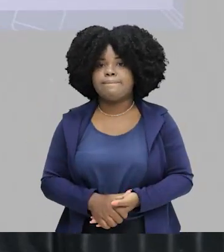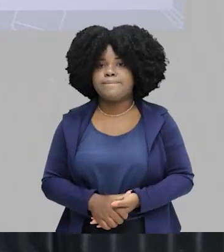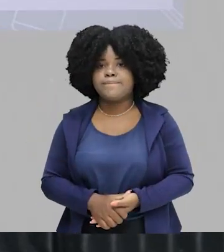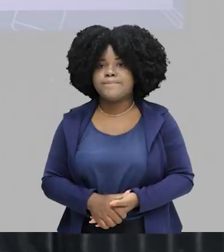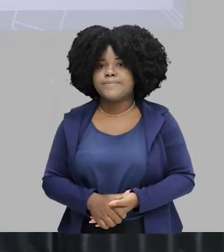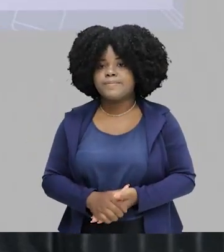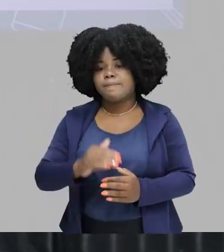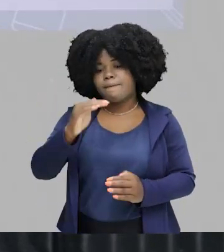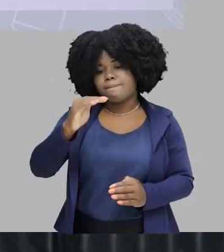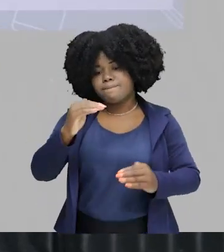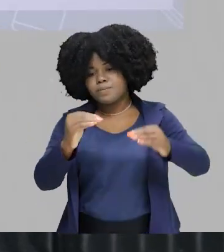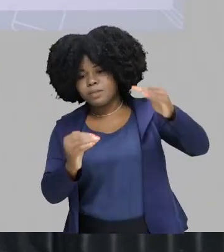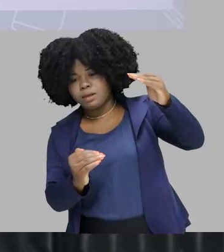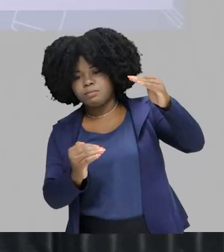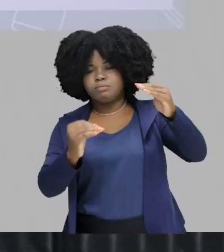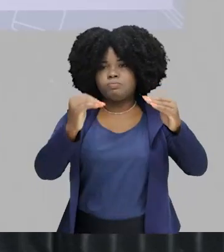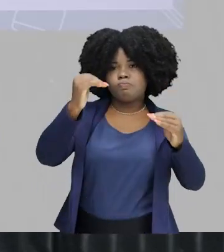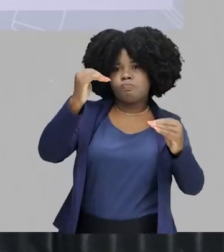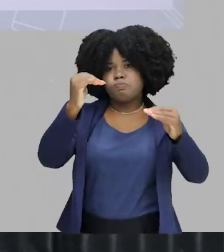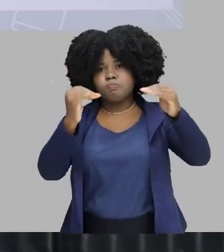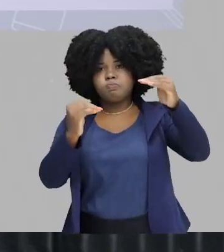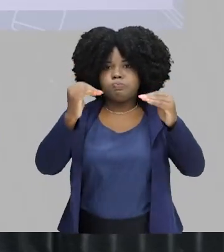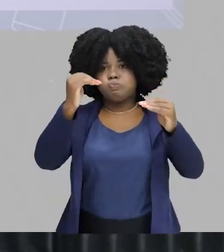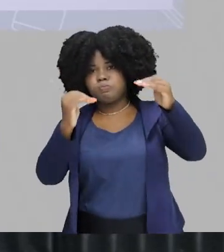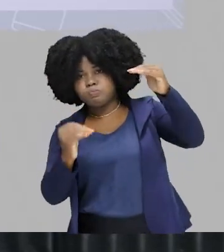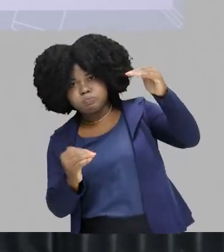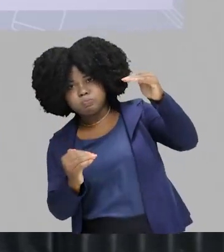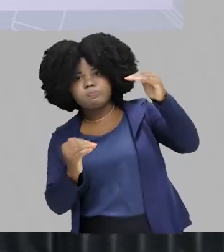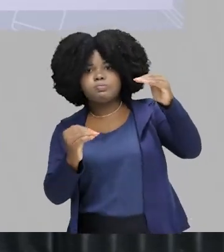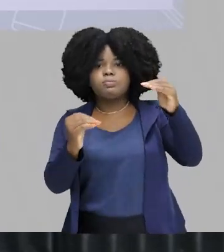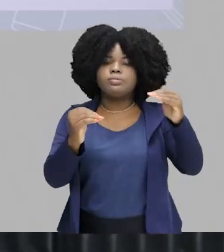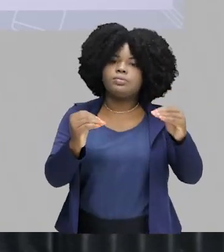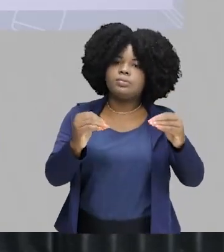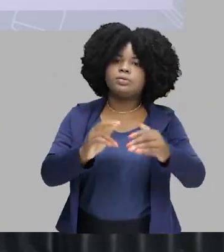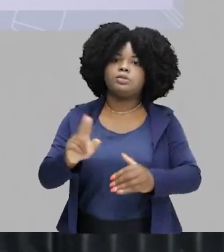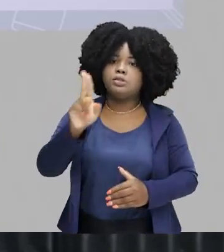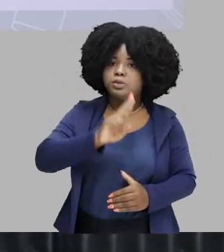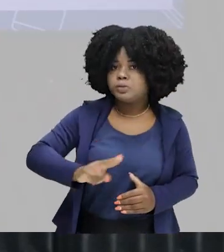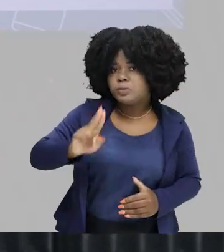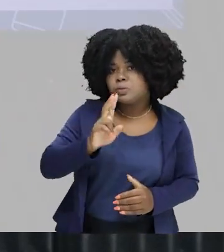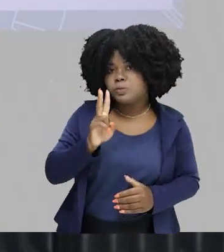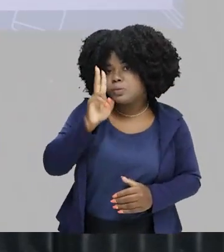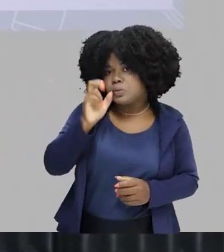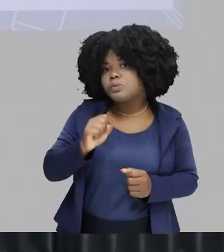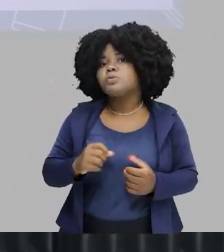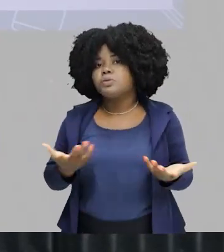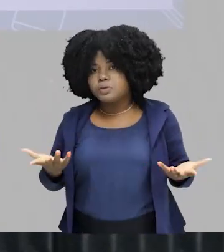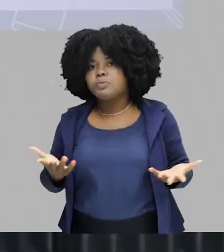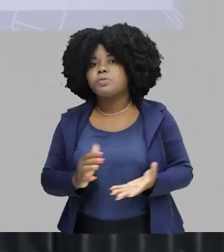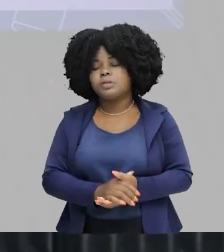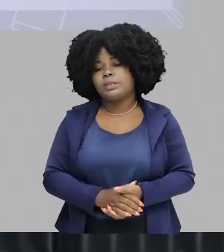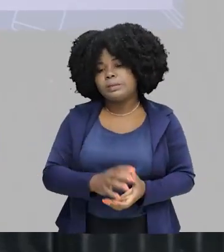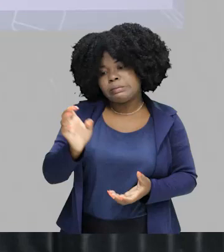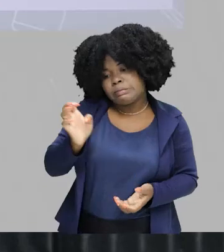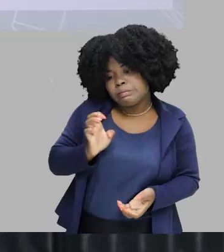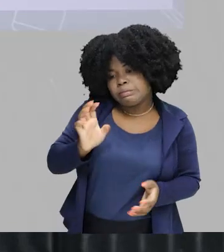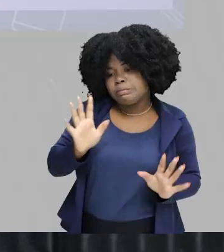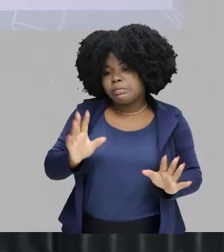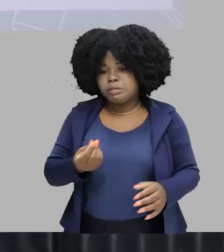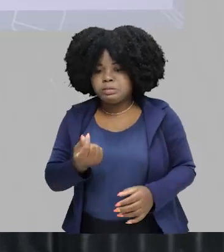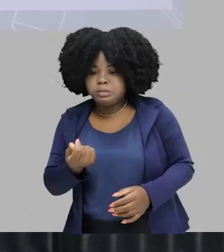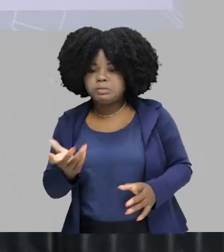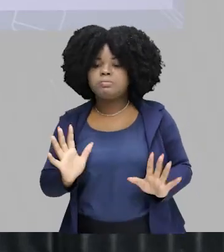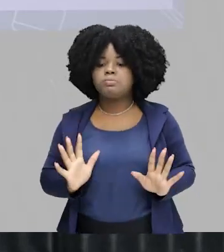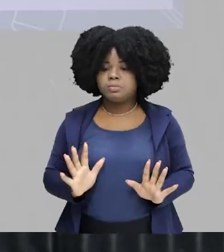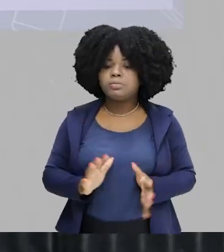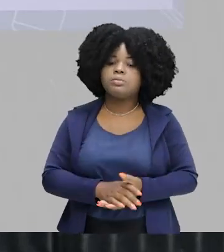Então isso é uma desproporcionalidade de acesso ou de uso de poder, de prestígio, de riqueza. Por isso a gente também chama